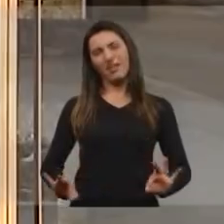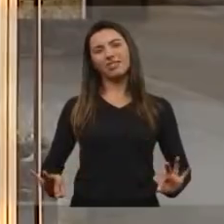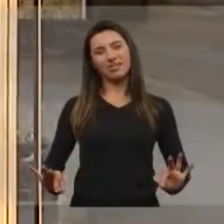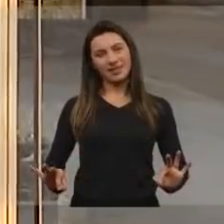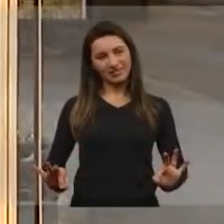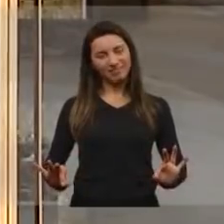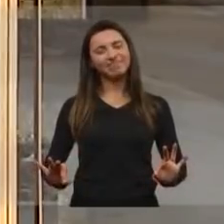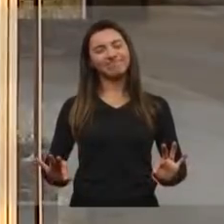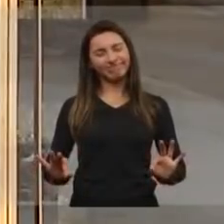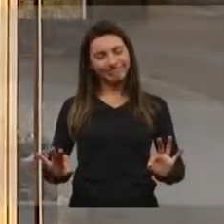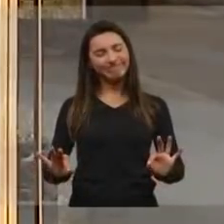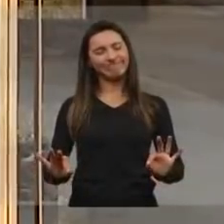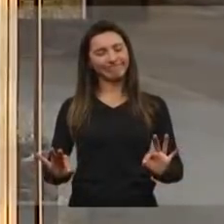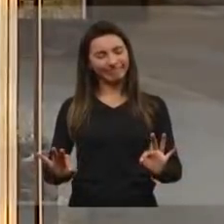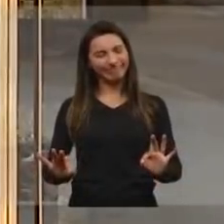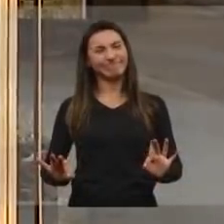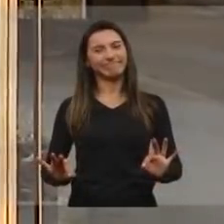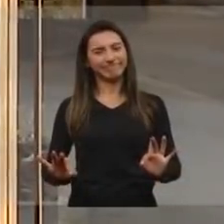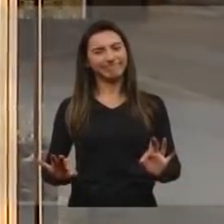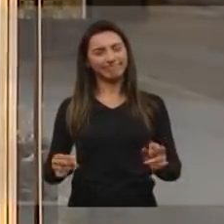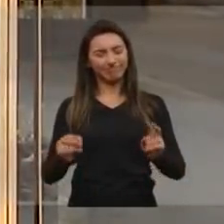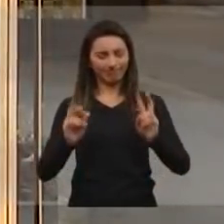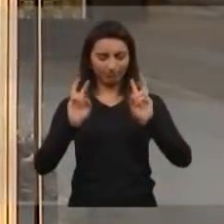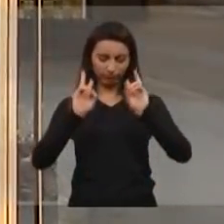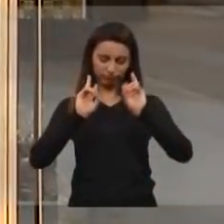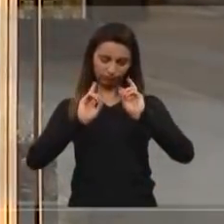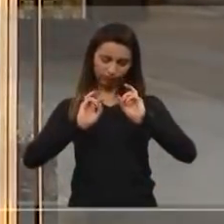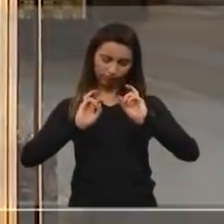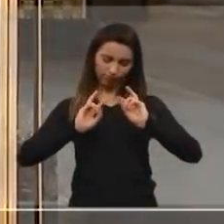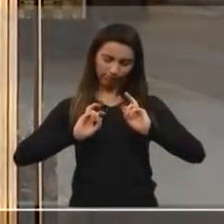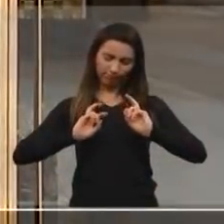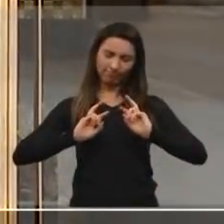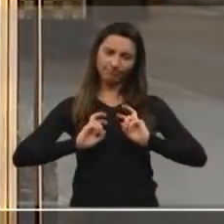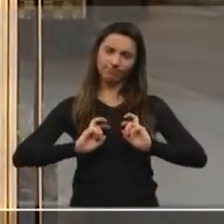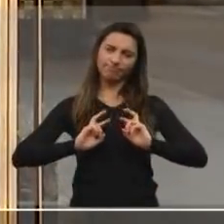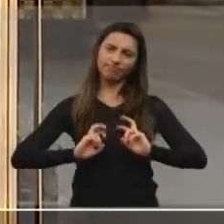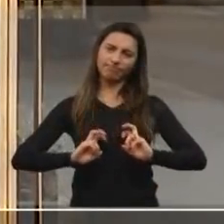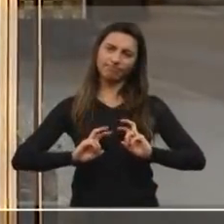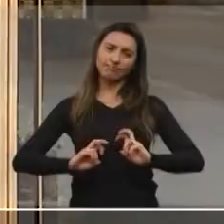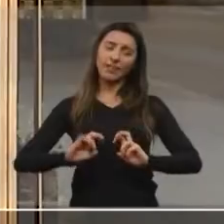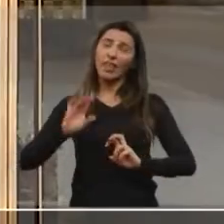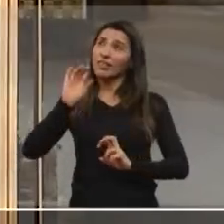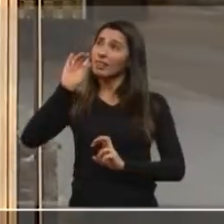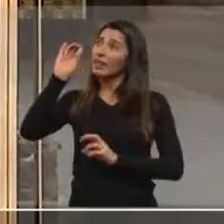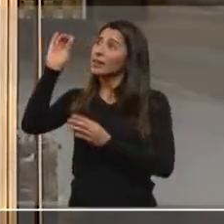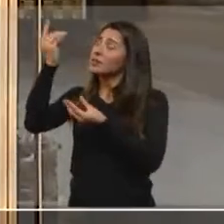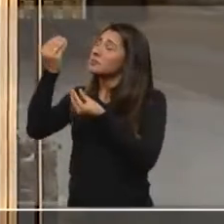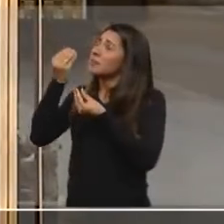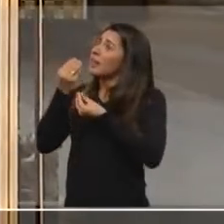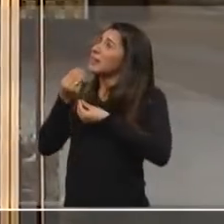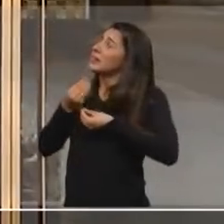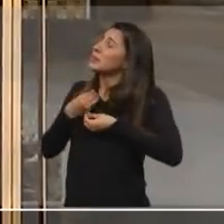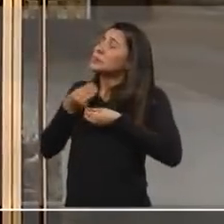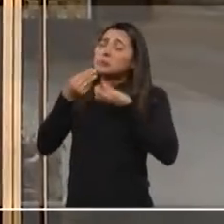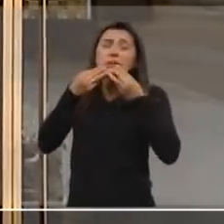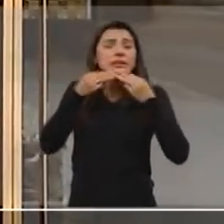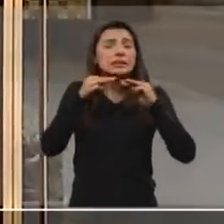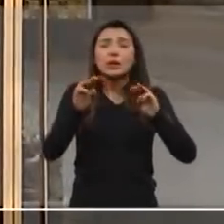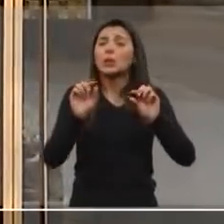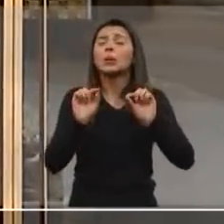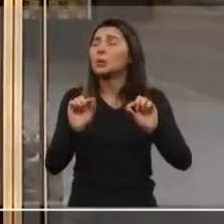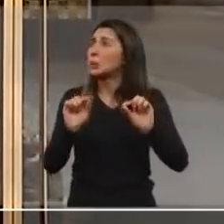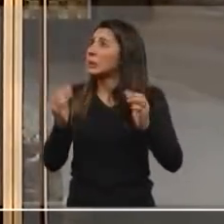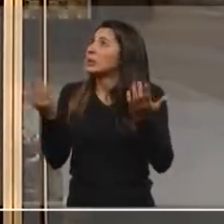o húmus além de ser naquilo que deus nos fez verdadeiramente